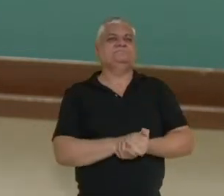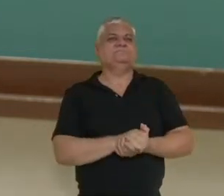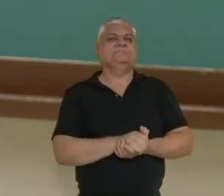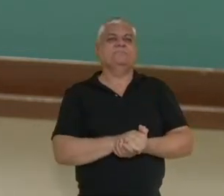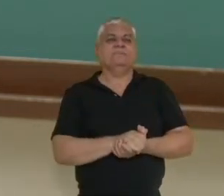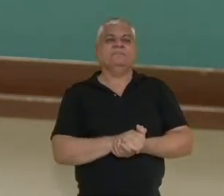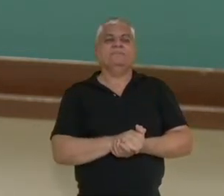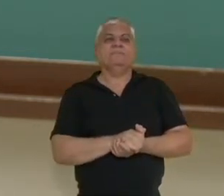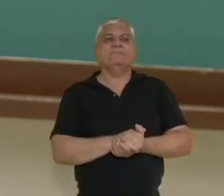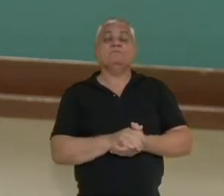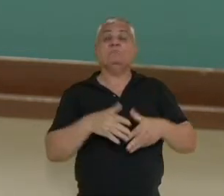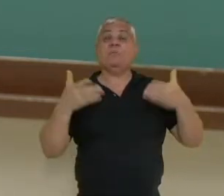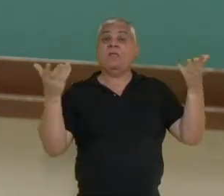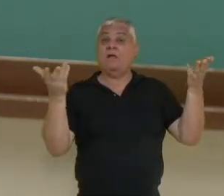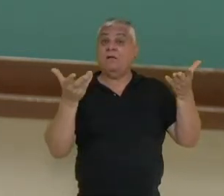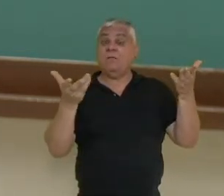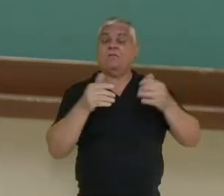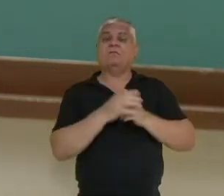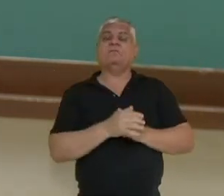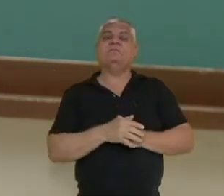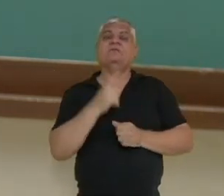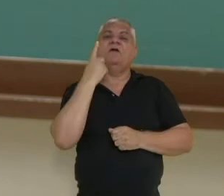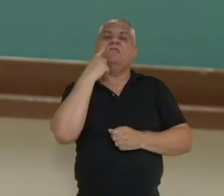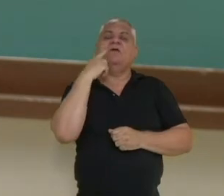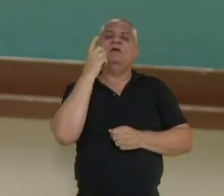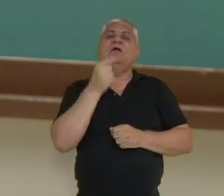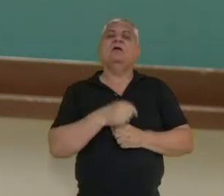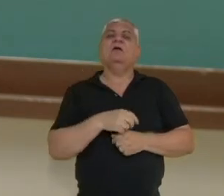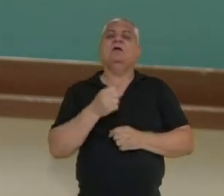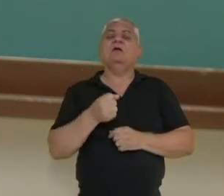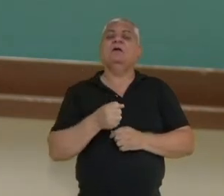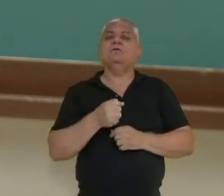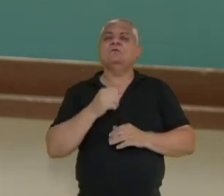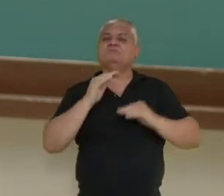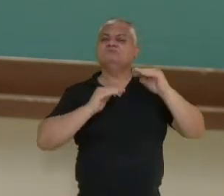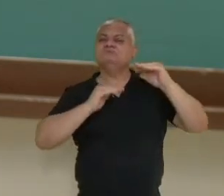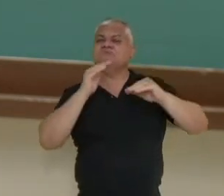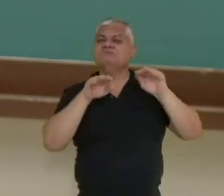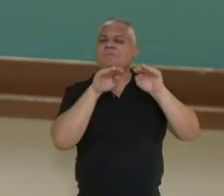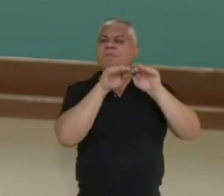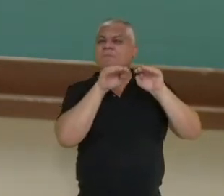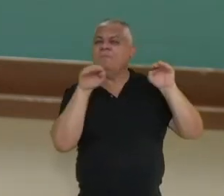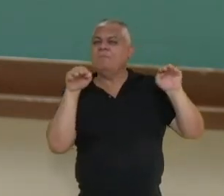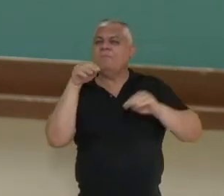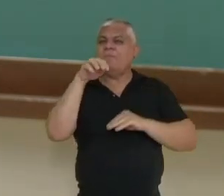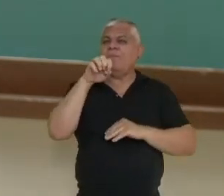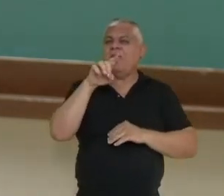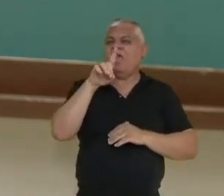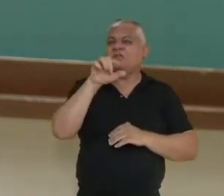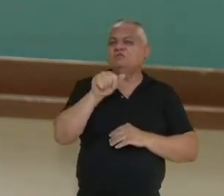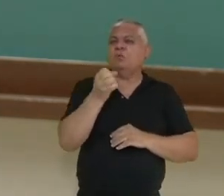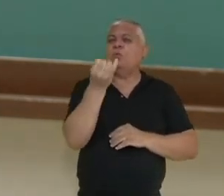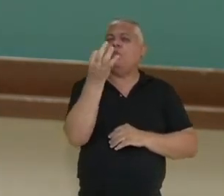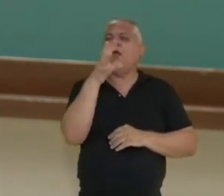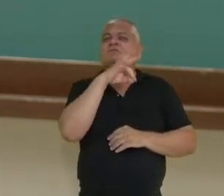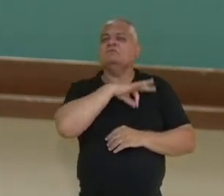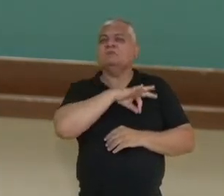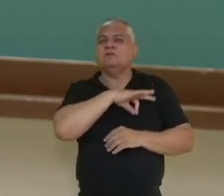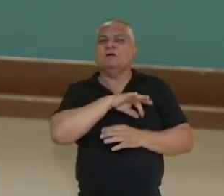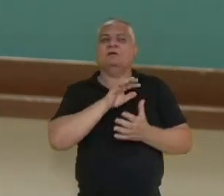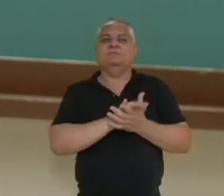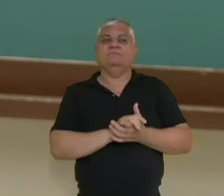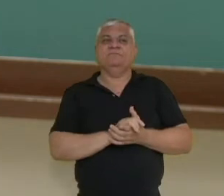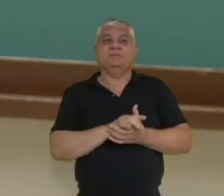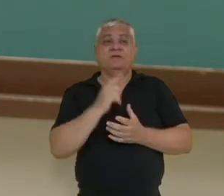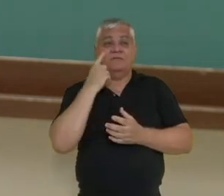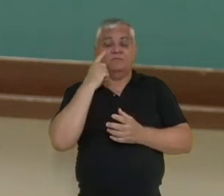Bom, agora nós vamos calcular o valor médio que ele recebeu, tá? Então, veja, nós vamos